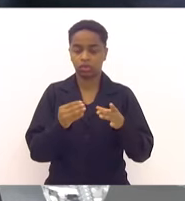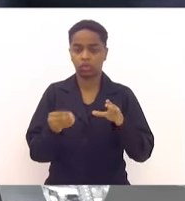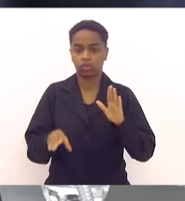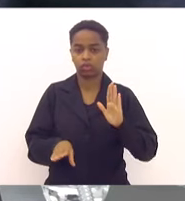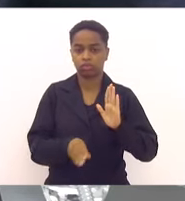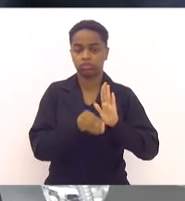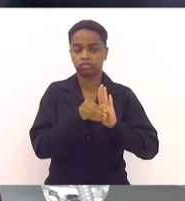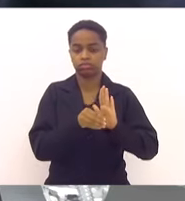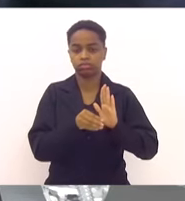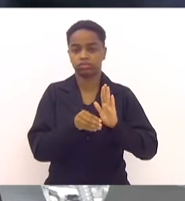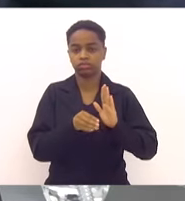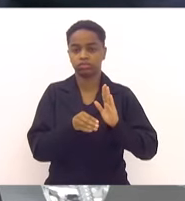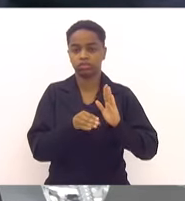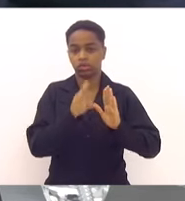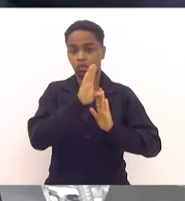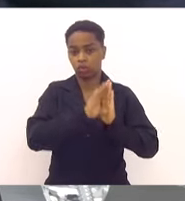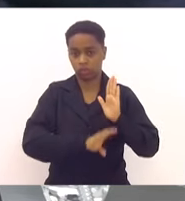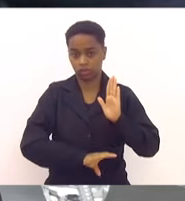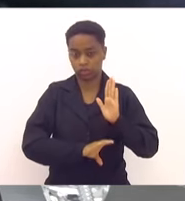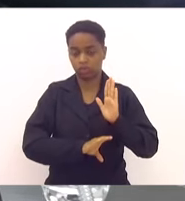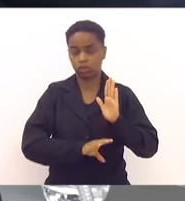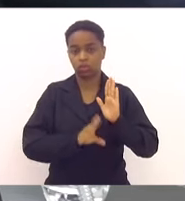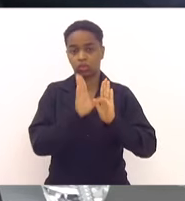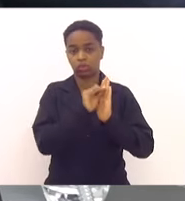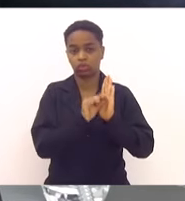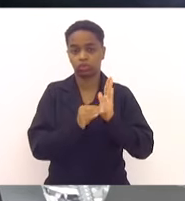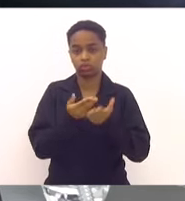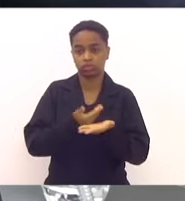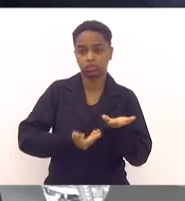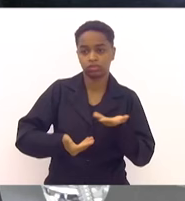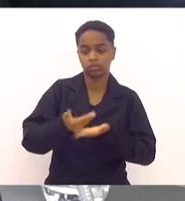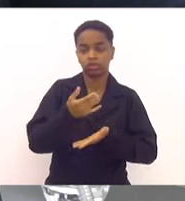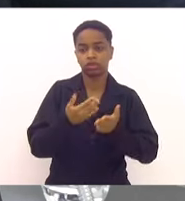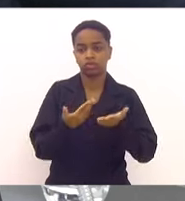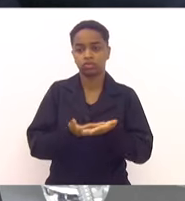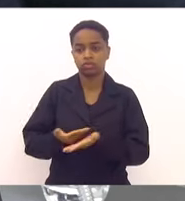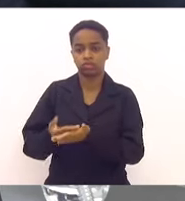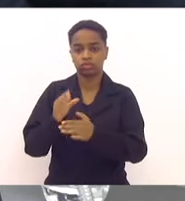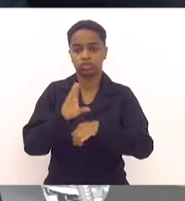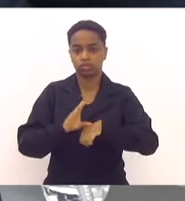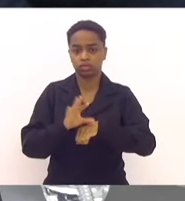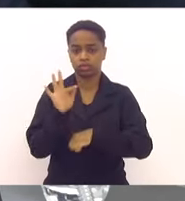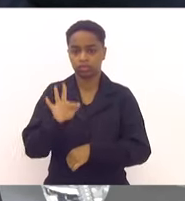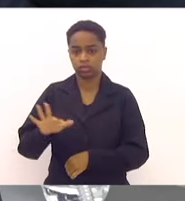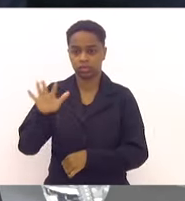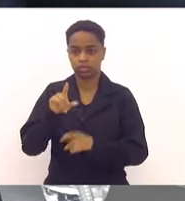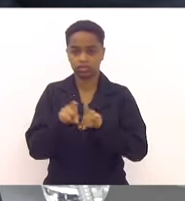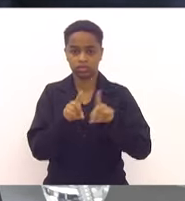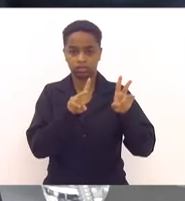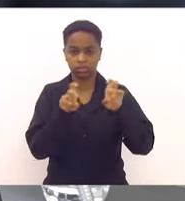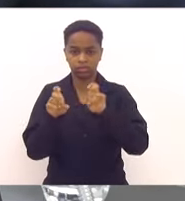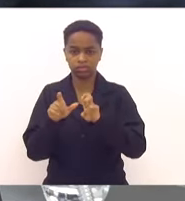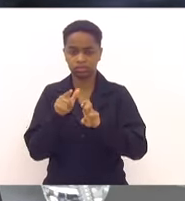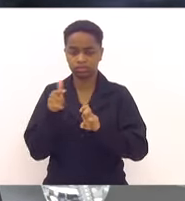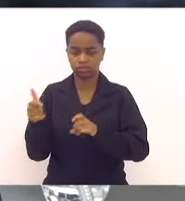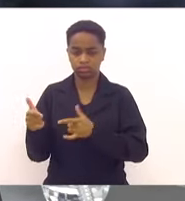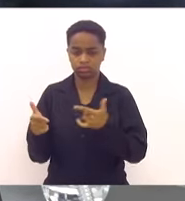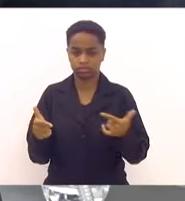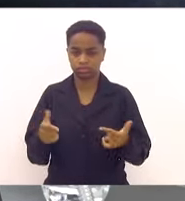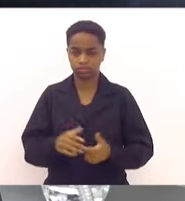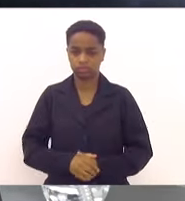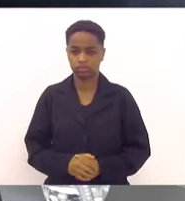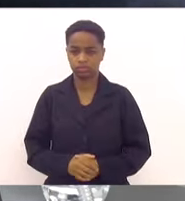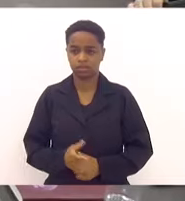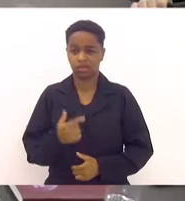Estadual de Educação, como conteúdo transversal, o estudo da Constituição Federal e da outras providências. Presidente, eu